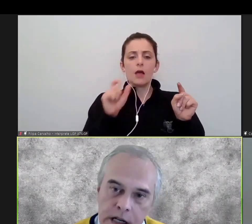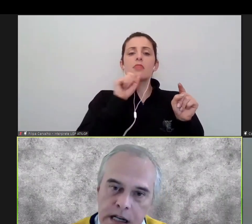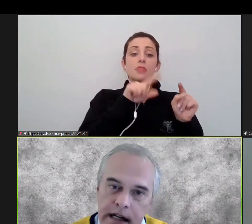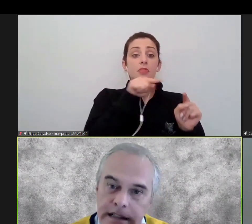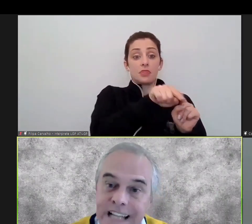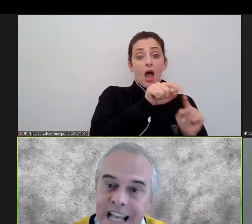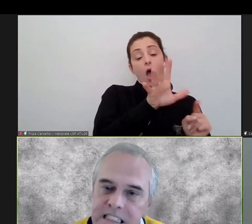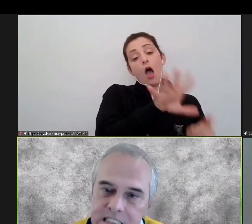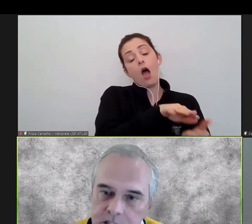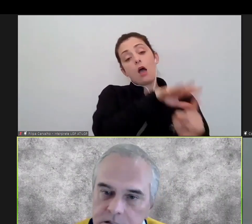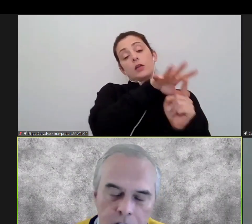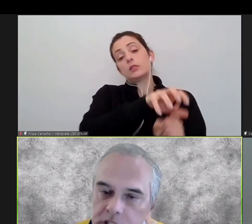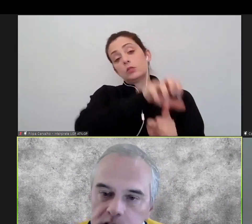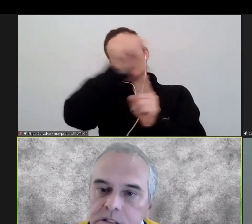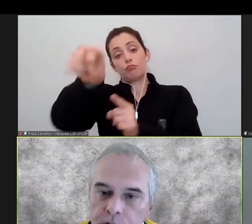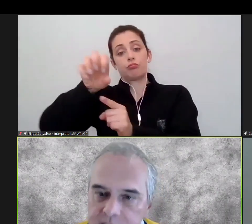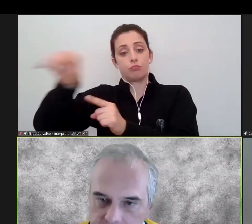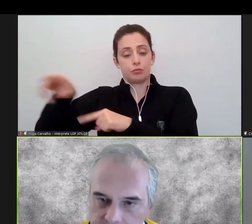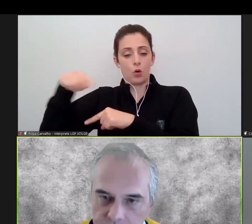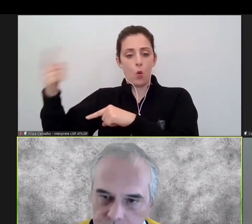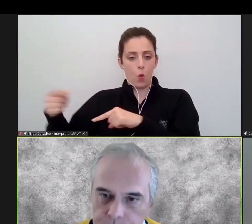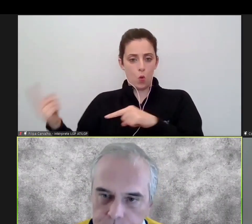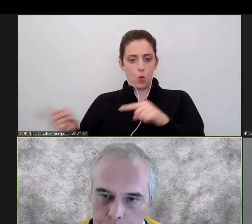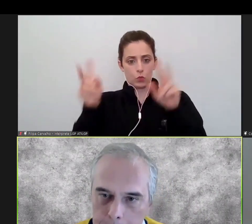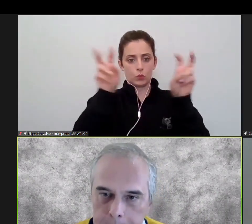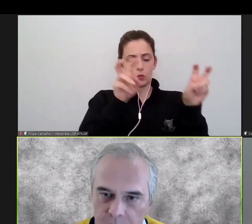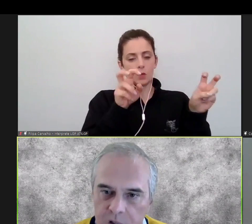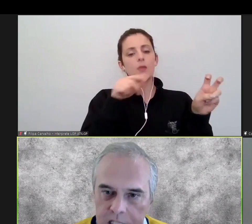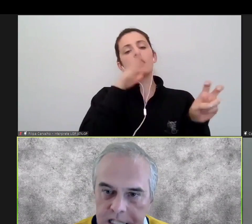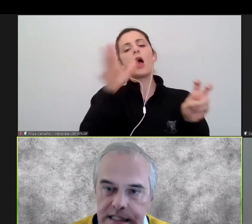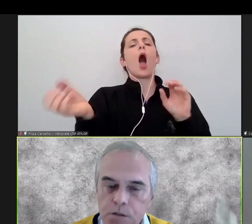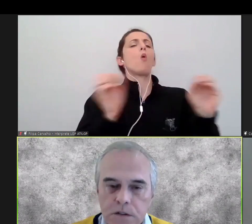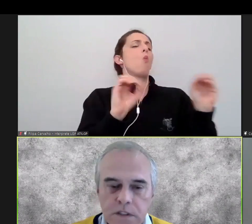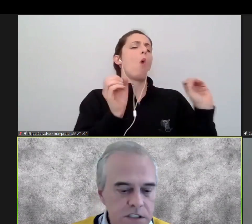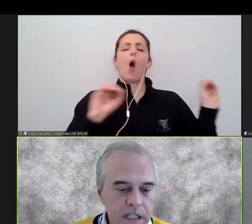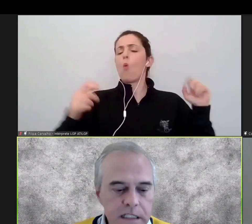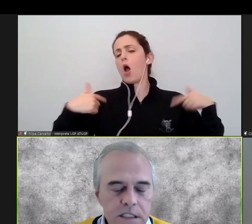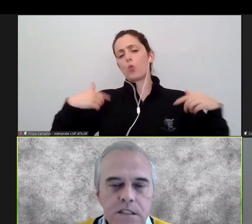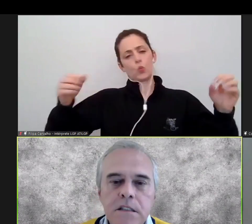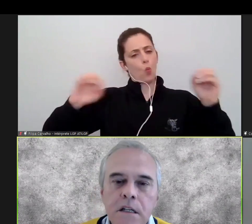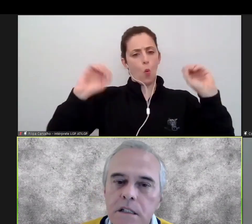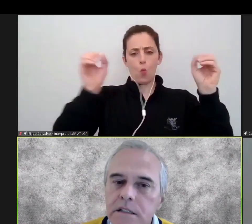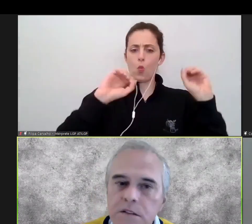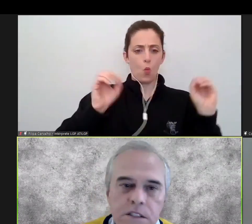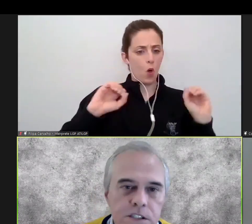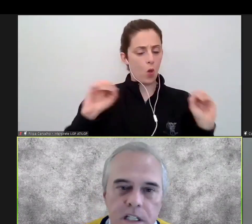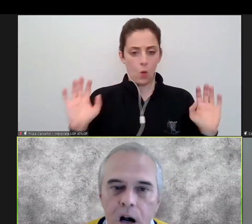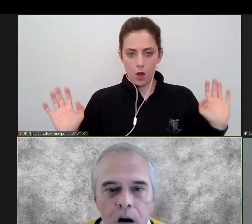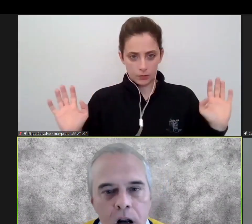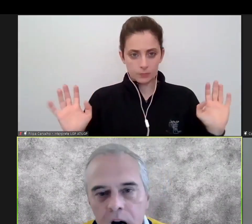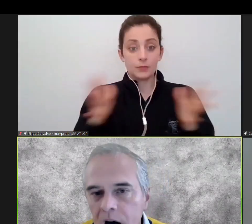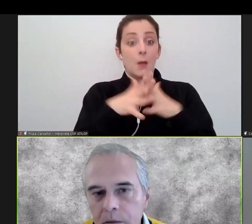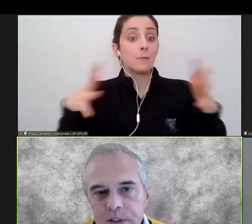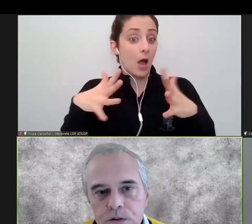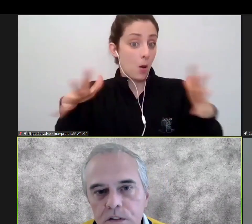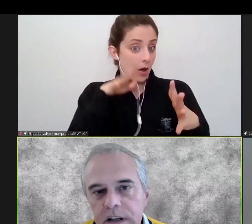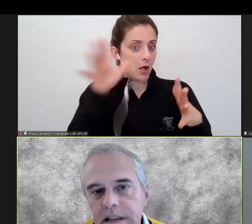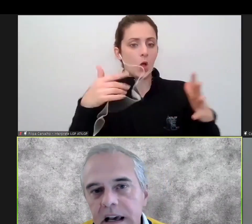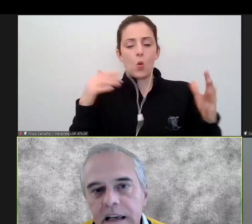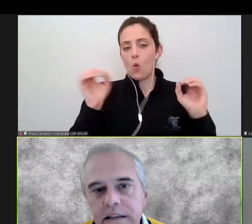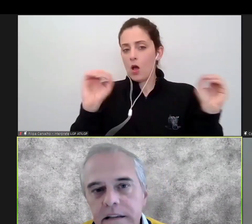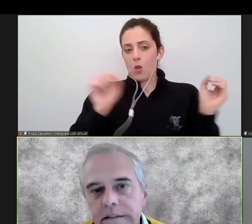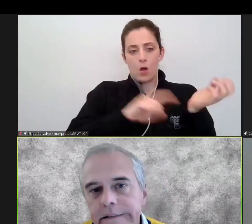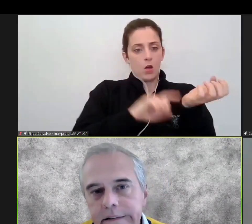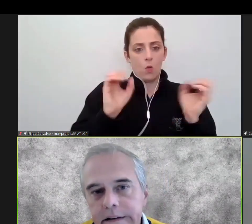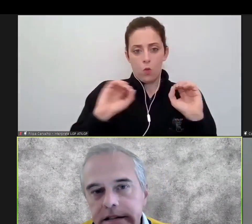temas, nega-se isso. Não, isso não existe. Em segundo instante, entendeu? Em geral, a pessoa vai